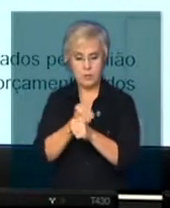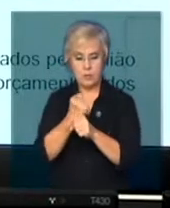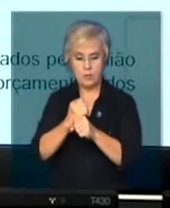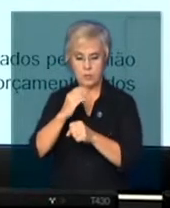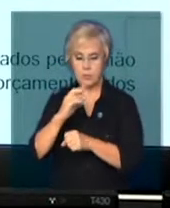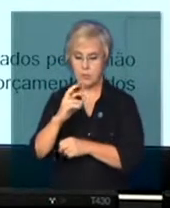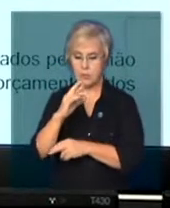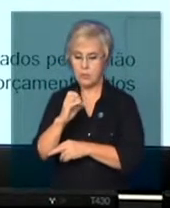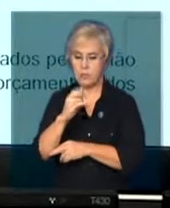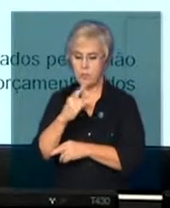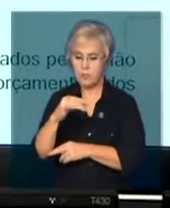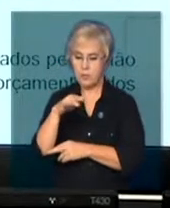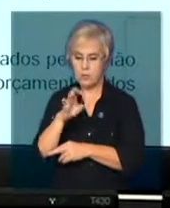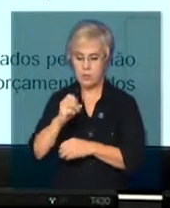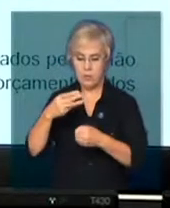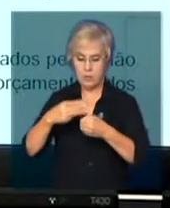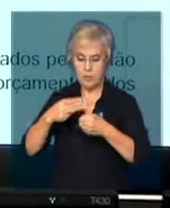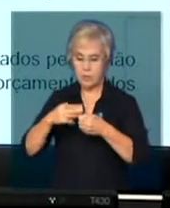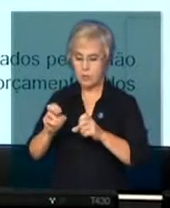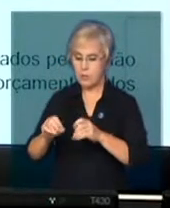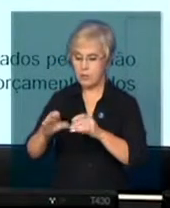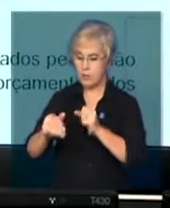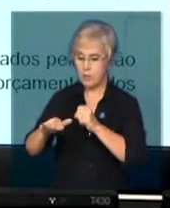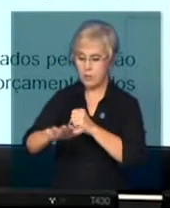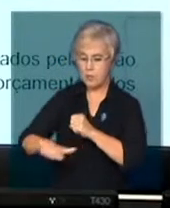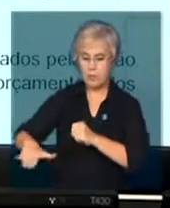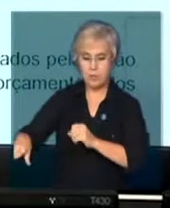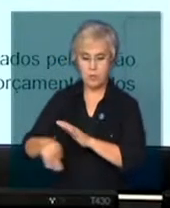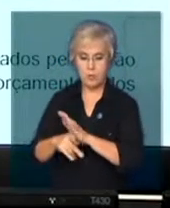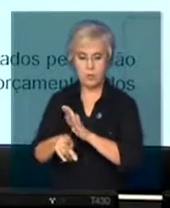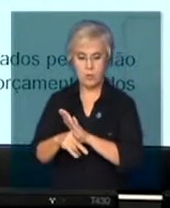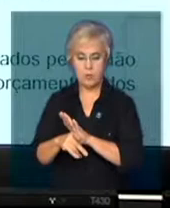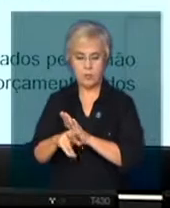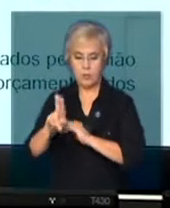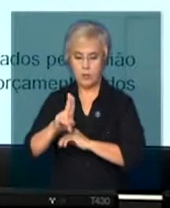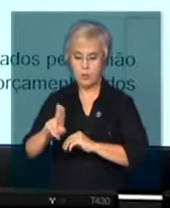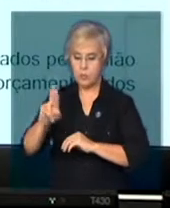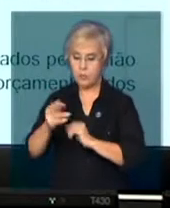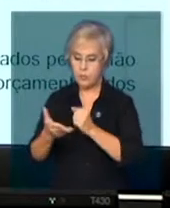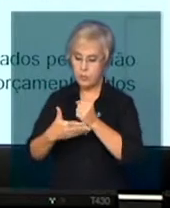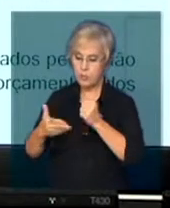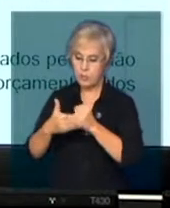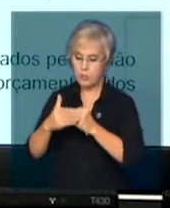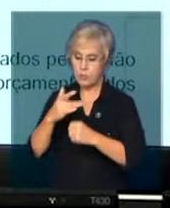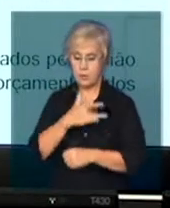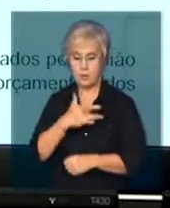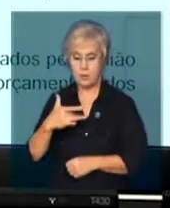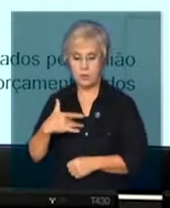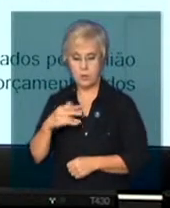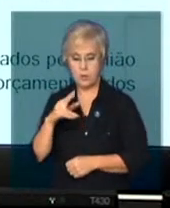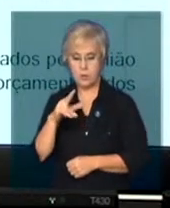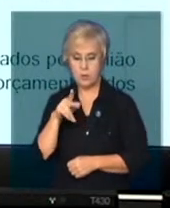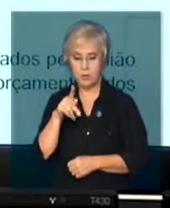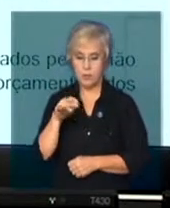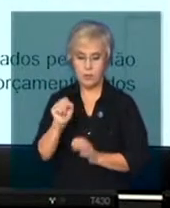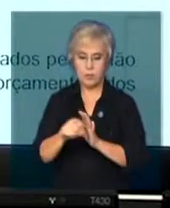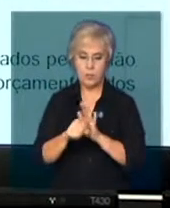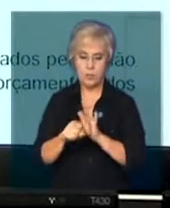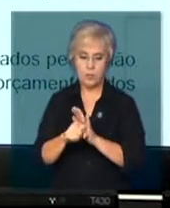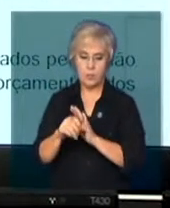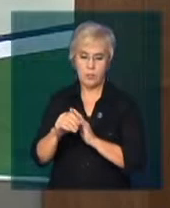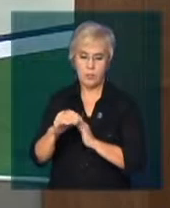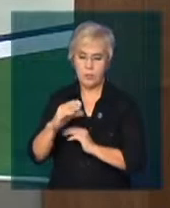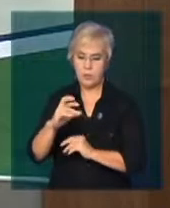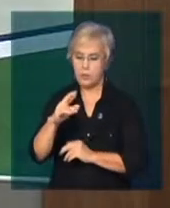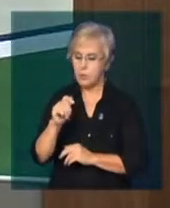creches dos centros municipais de educação infantil, dos CIMEIs, das unidades básicas de saúde, das UPAs, dos CRAS, dos CAPs,